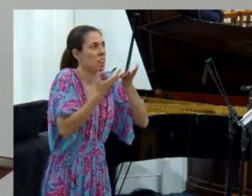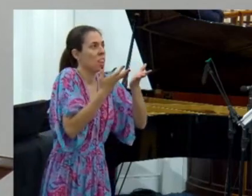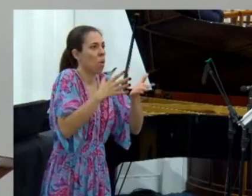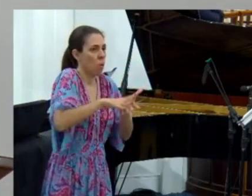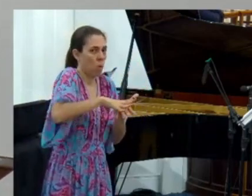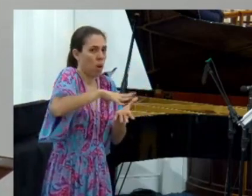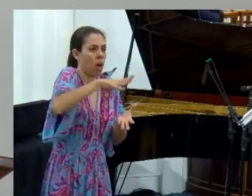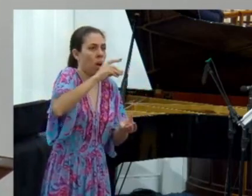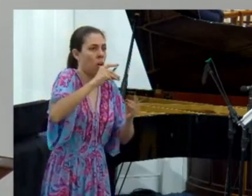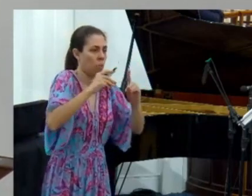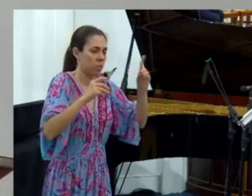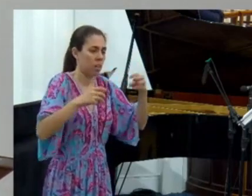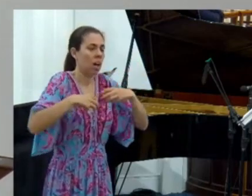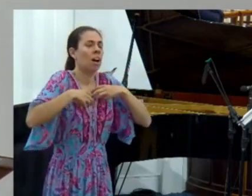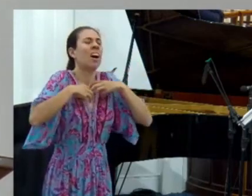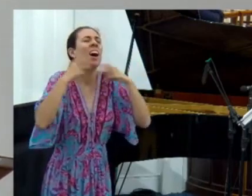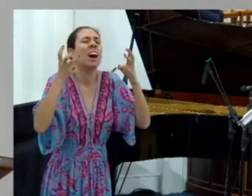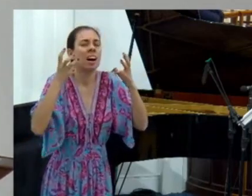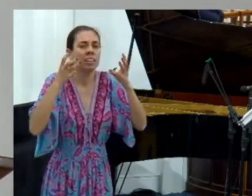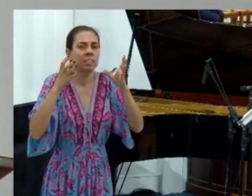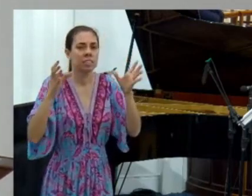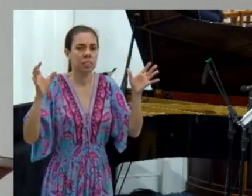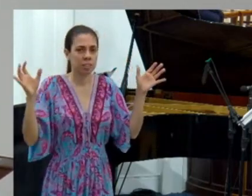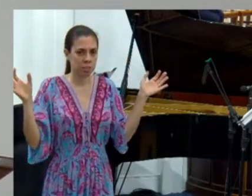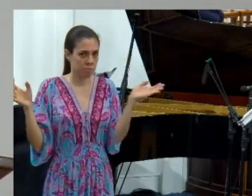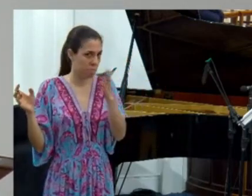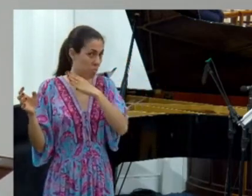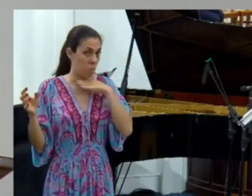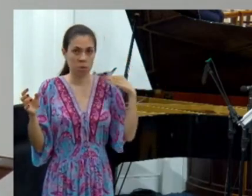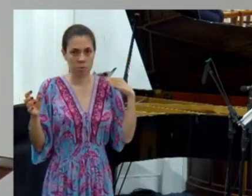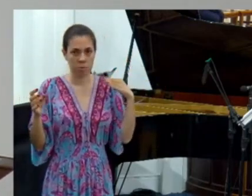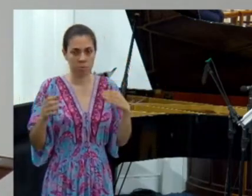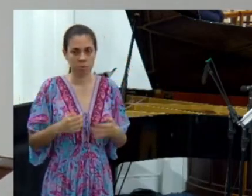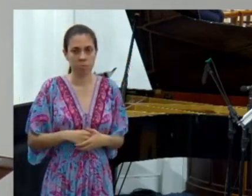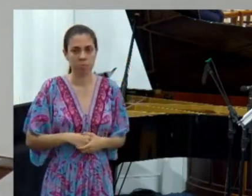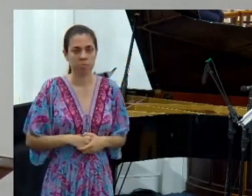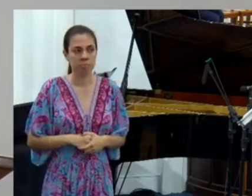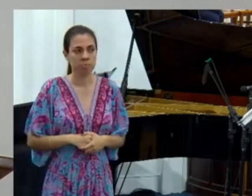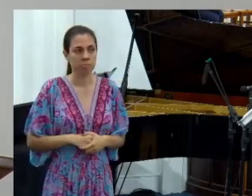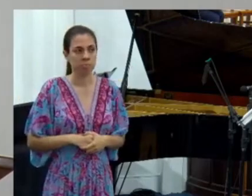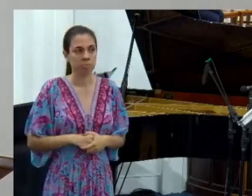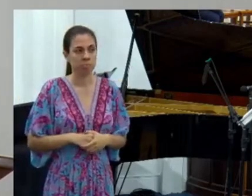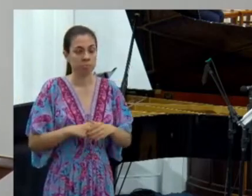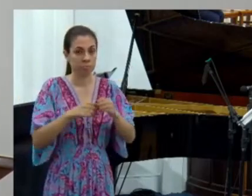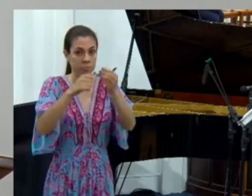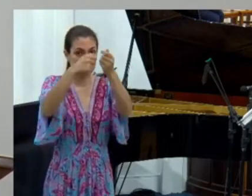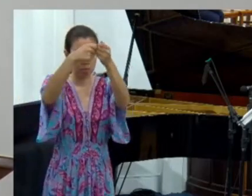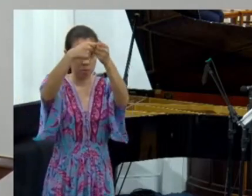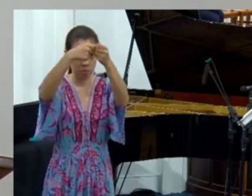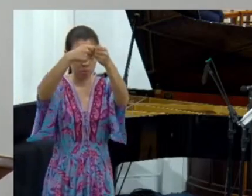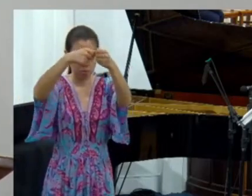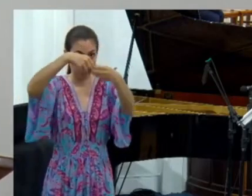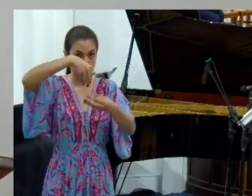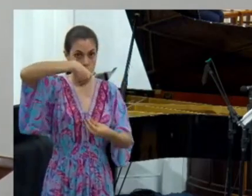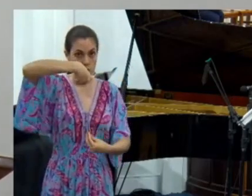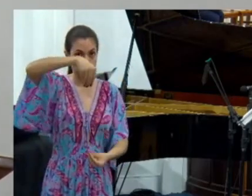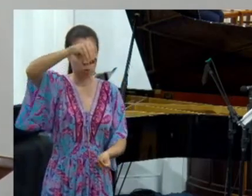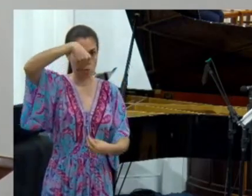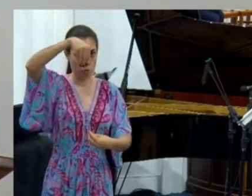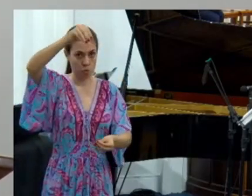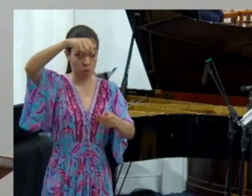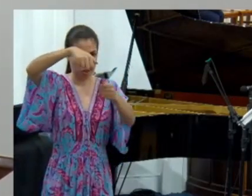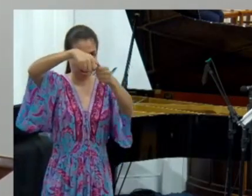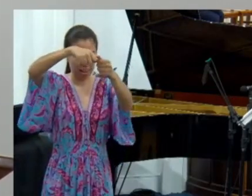morte do nosso Senhor. Então o versículo 51 fala: eis que o véu do santuário se rasgou